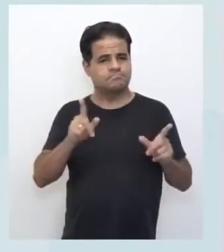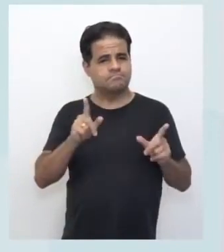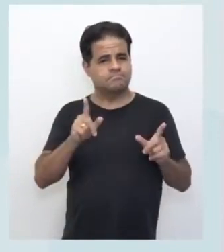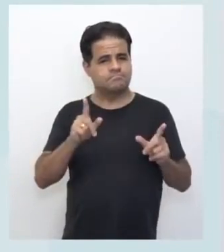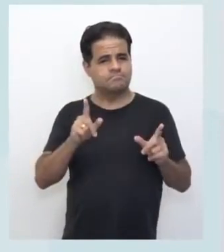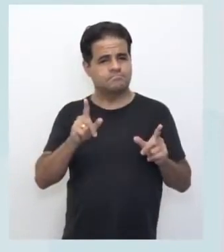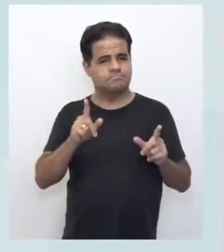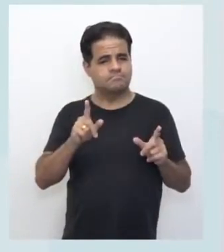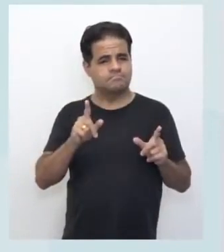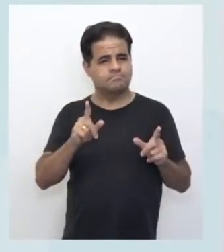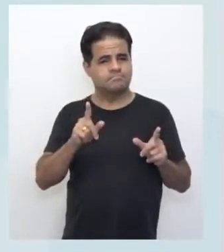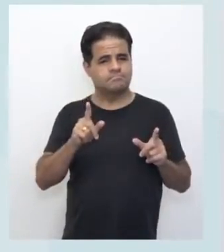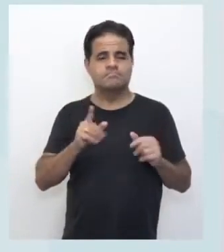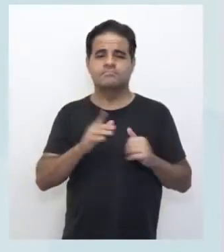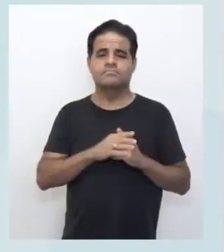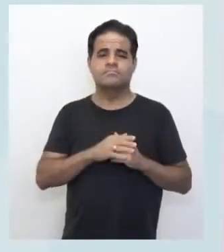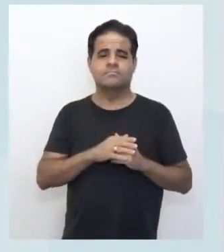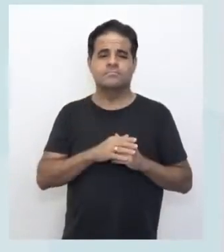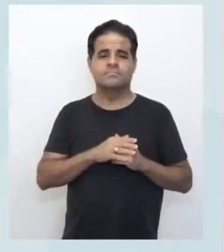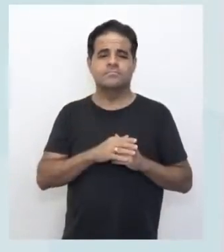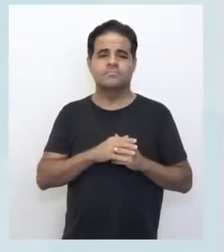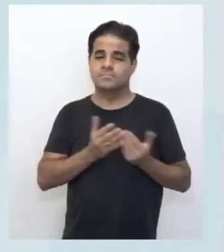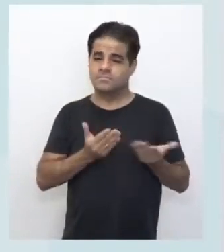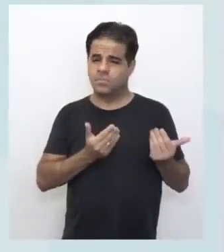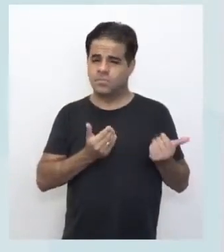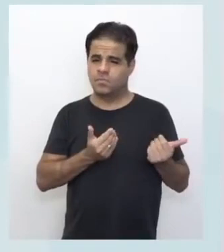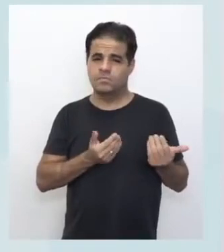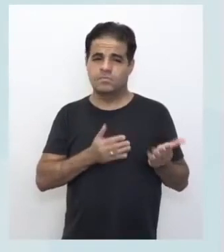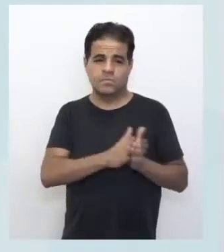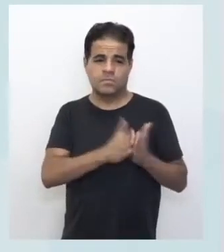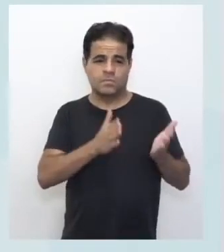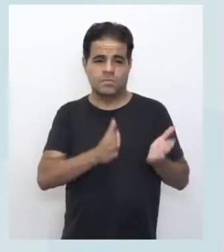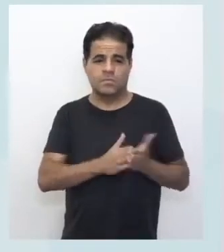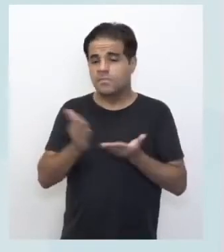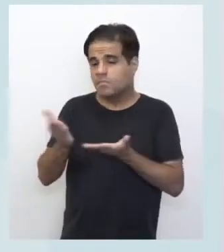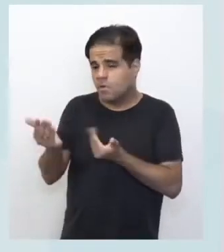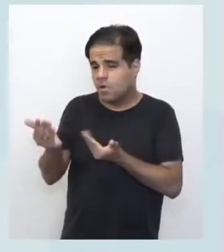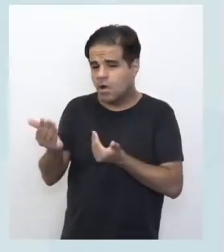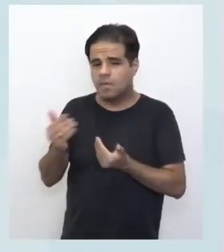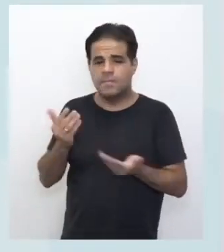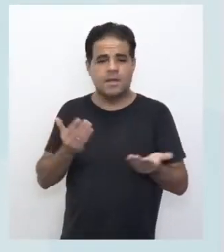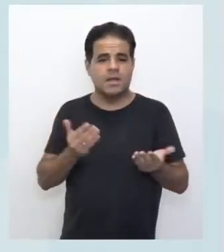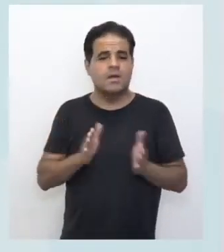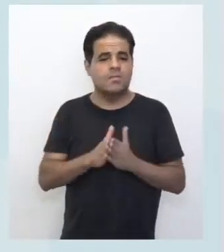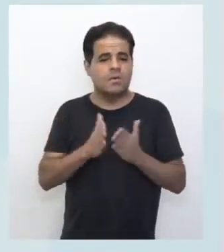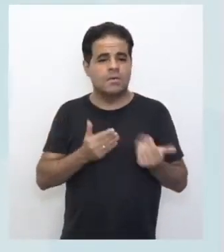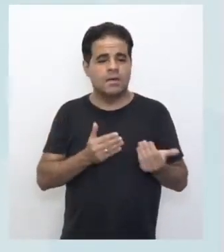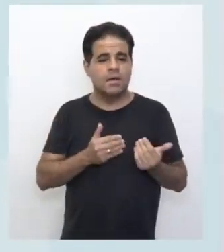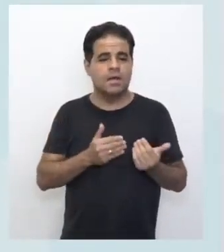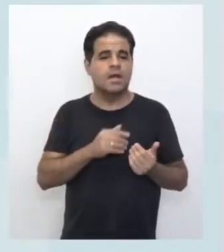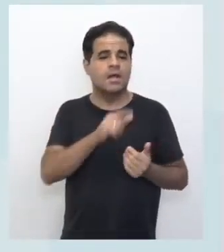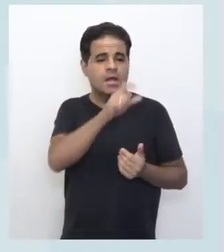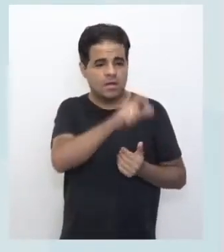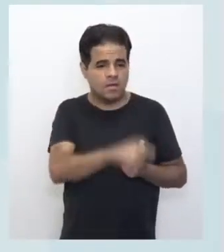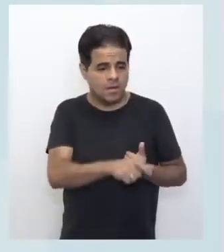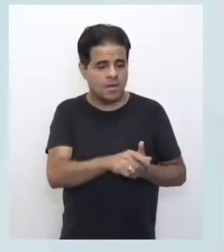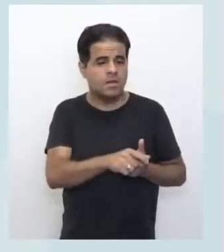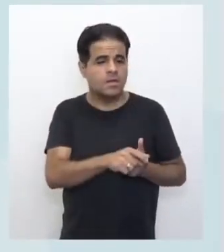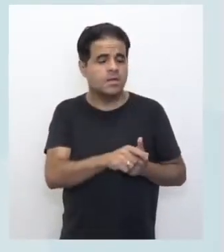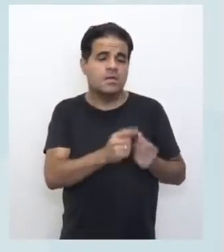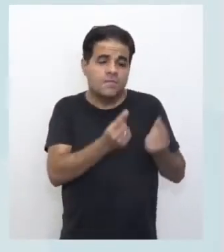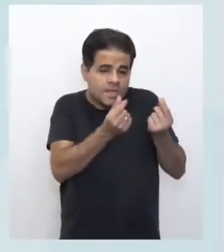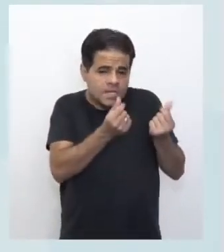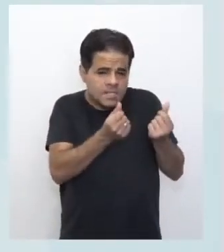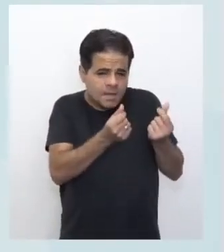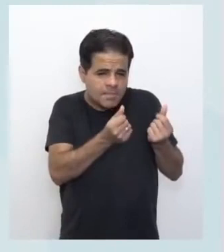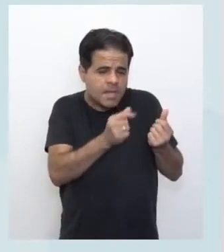última é bem ali... sutil, mas fala da última, então. Na última eu achei mais. Rapaz pobre e pobre rapaz. O primeiro está dizendo que ele é financeiramente,